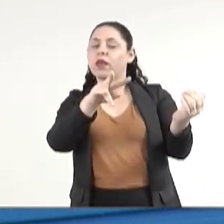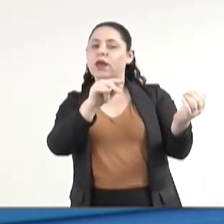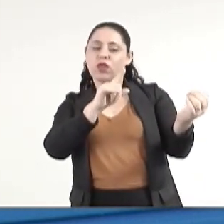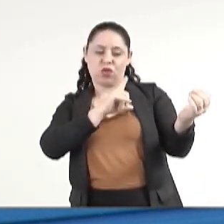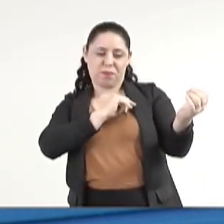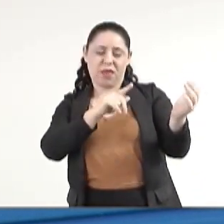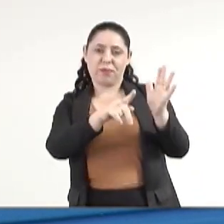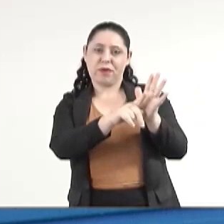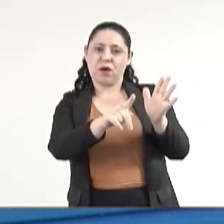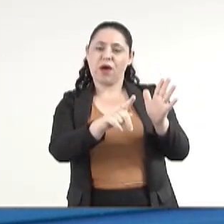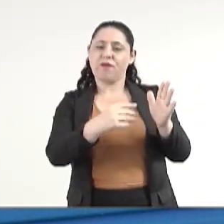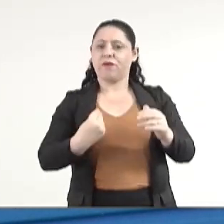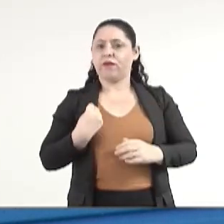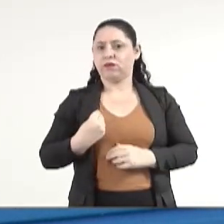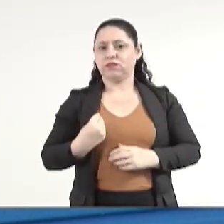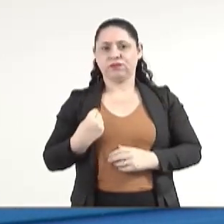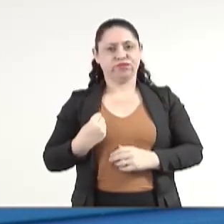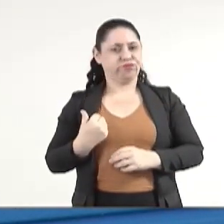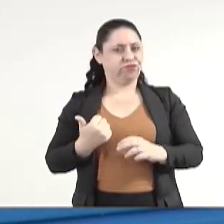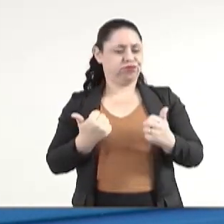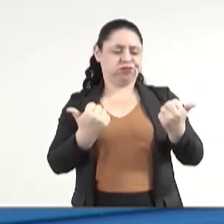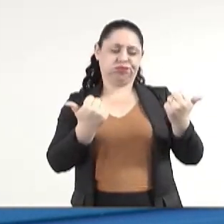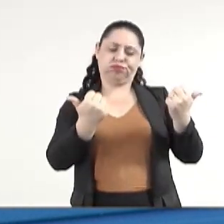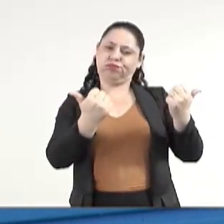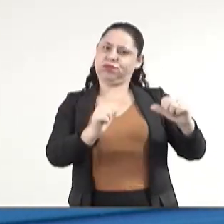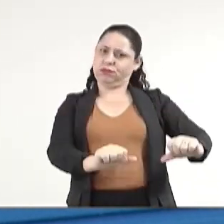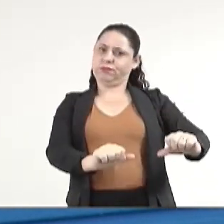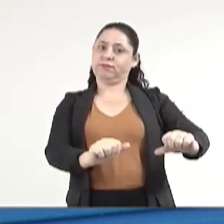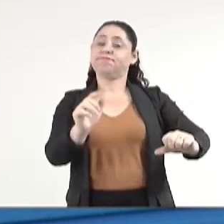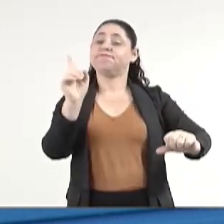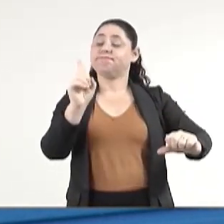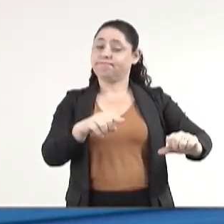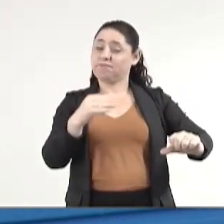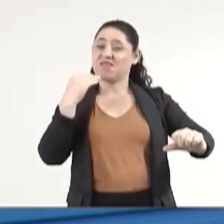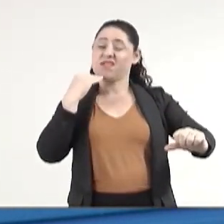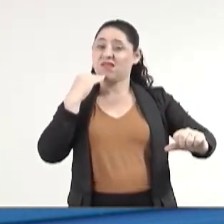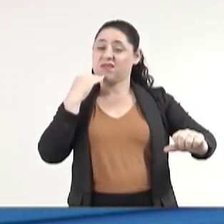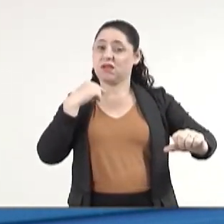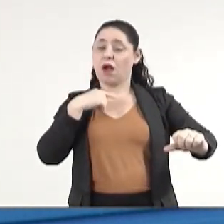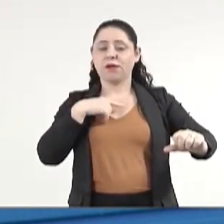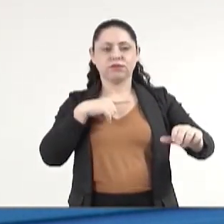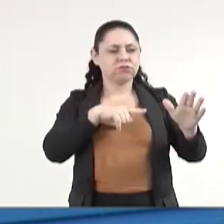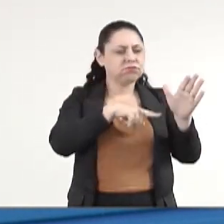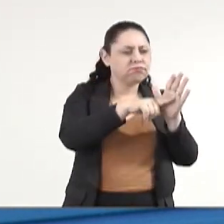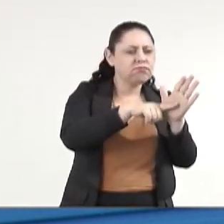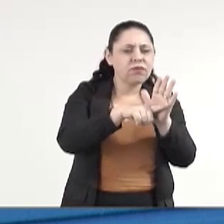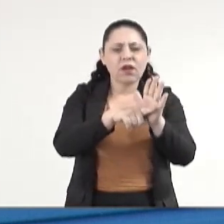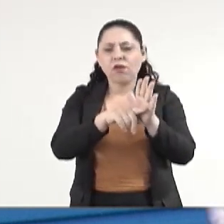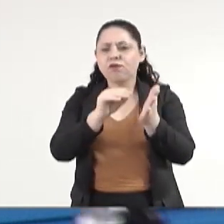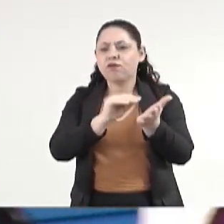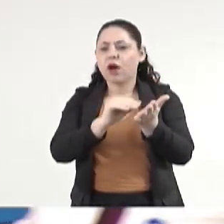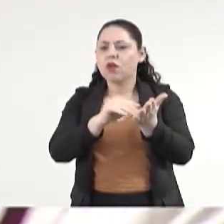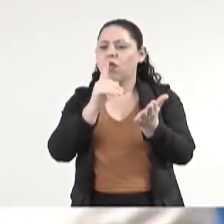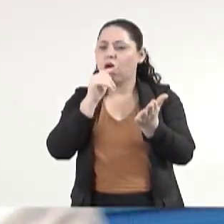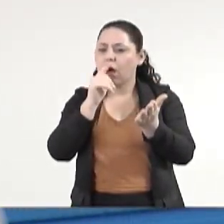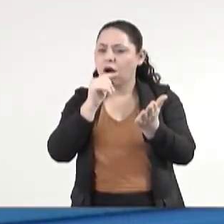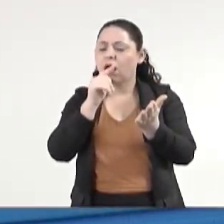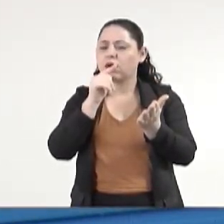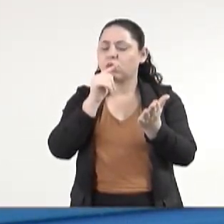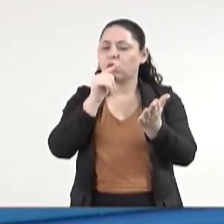Bosco estão vivendo em condições insalubres. A vistoria identificou falta de